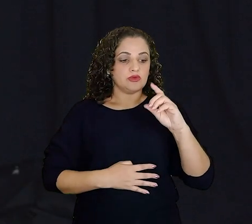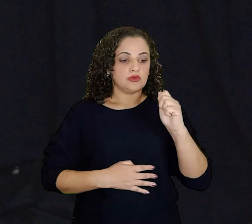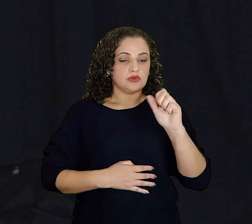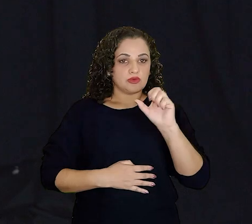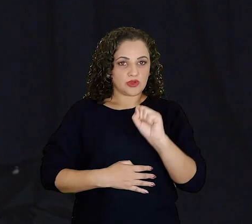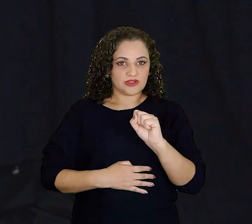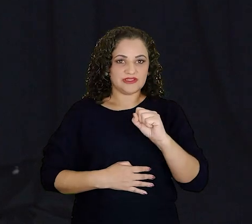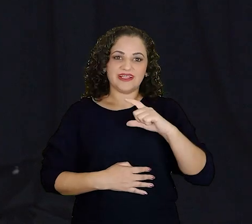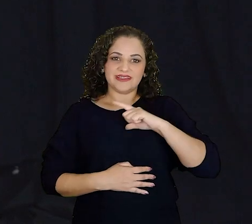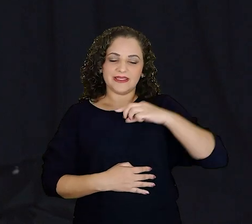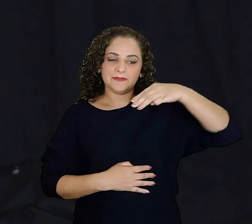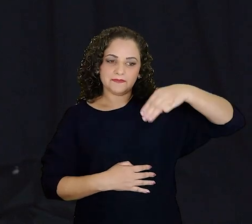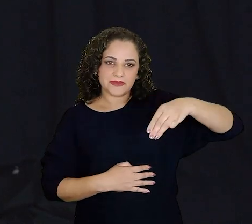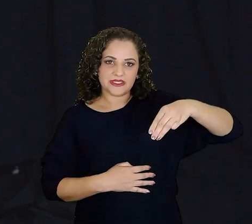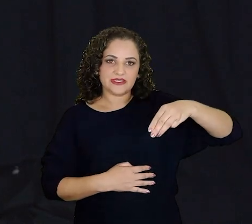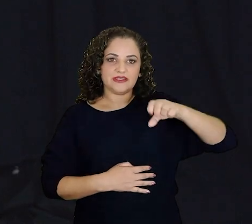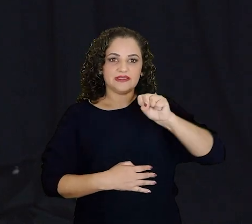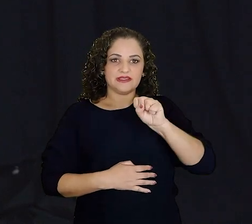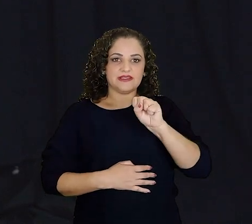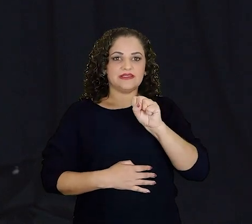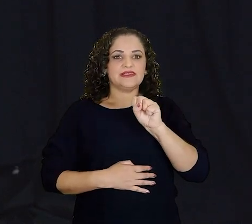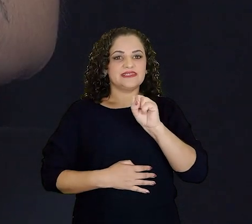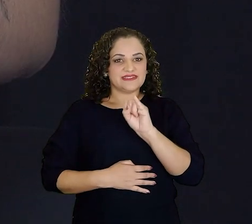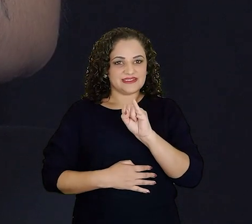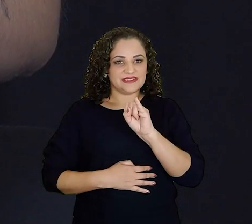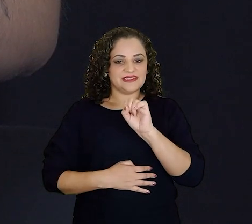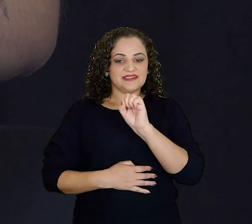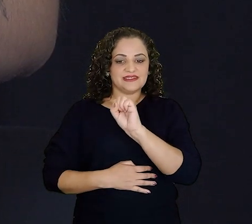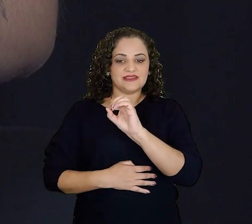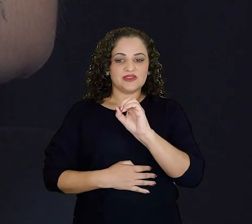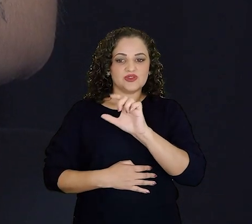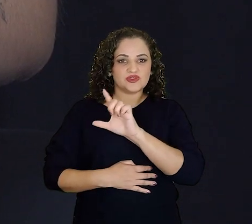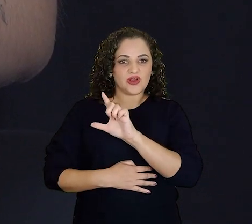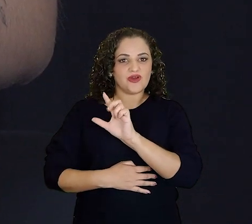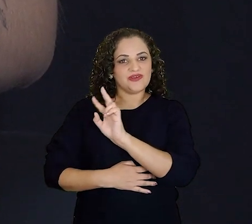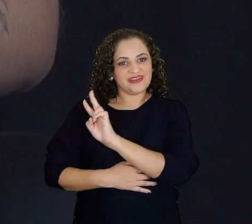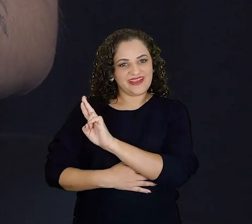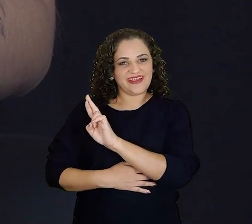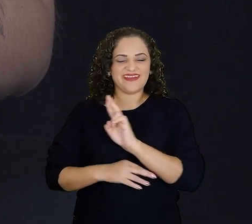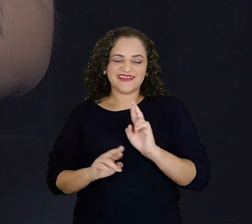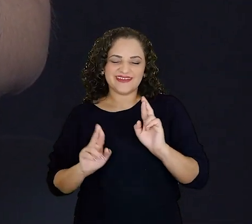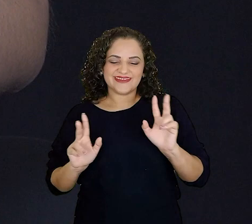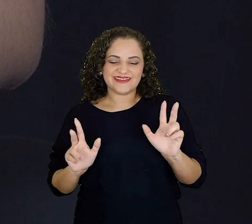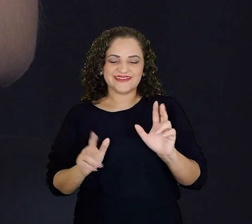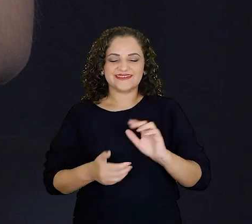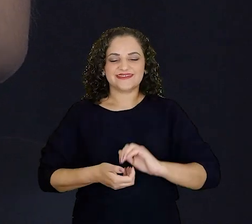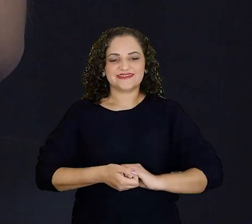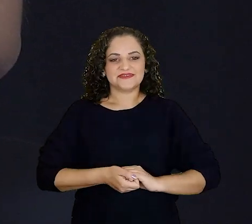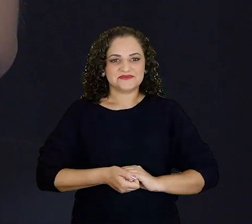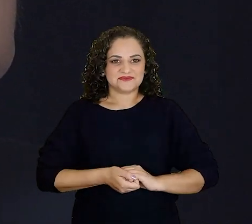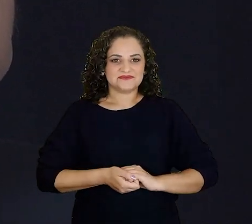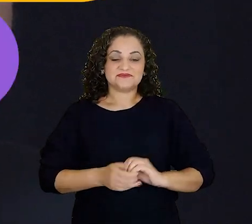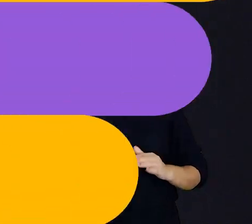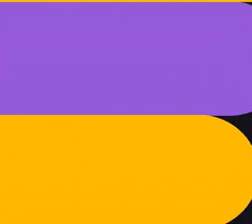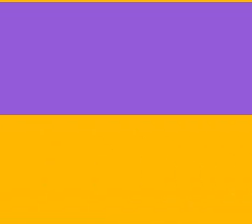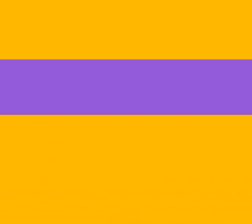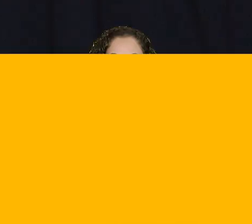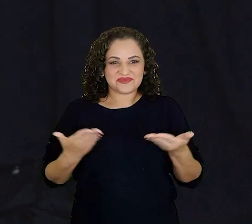barítono, a gente vai ter Mi, Si, Sol e Ré. É um pouquinho